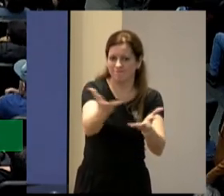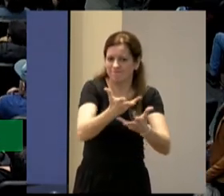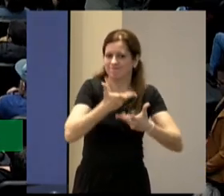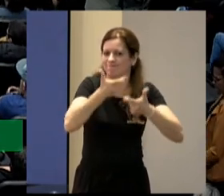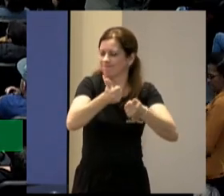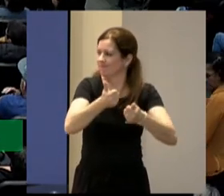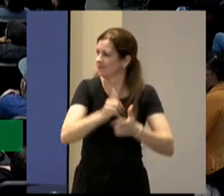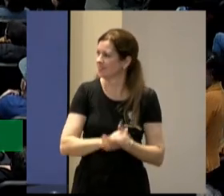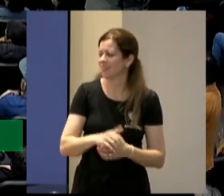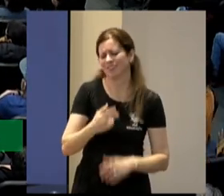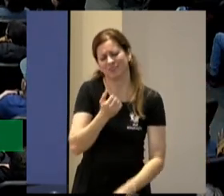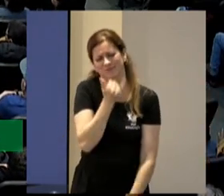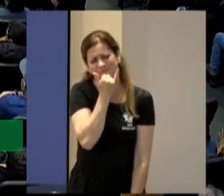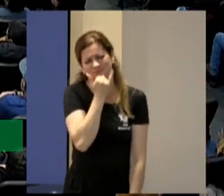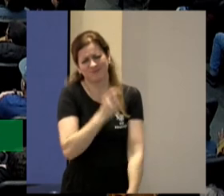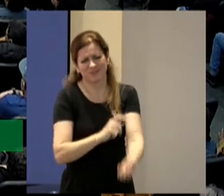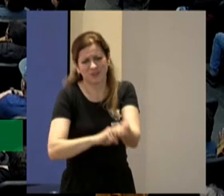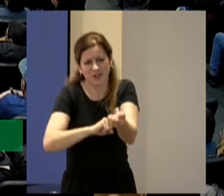Eu estou nervosa, tá?